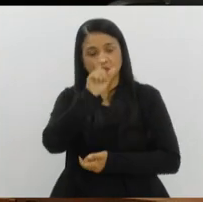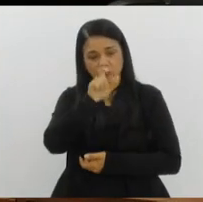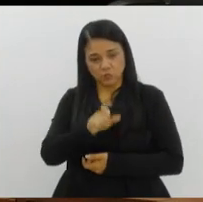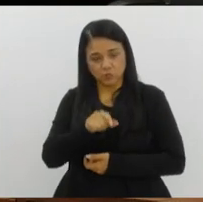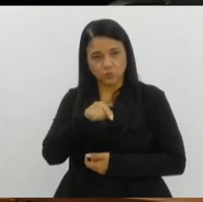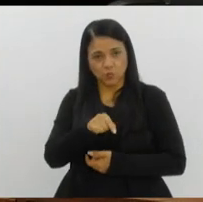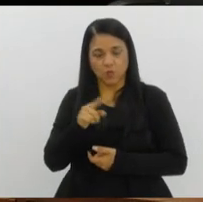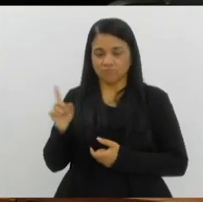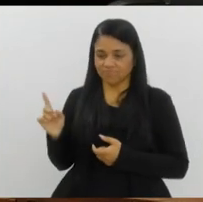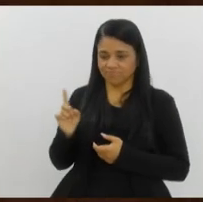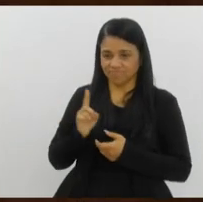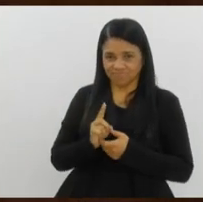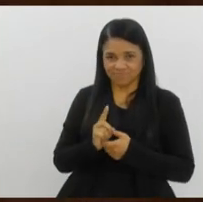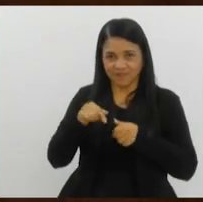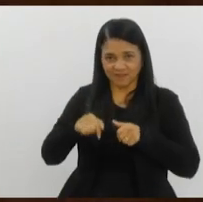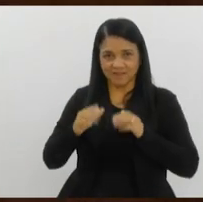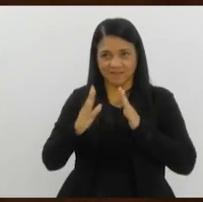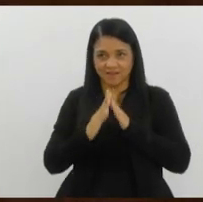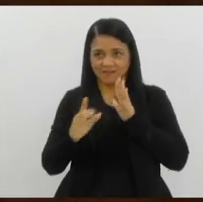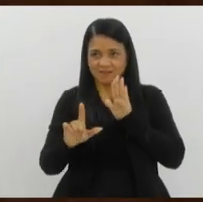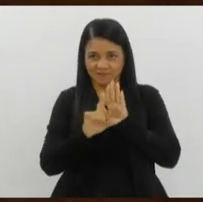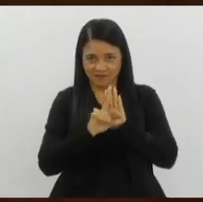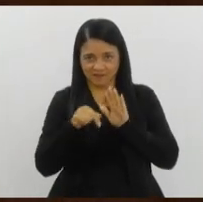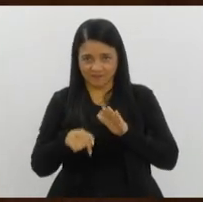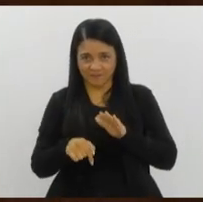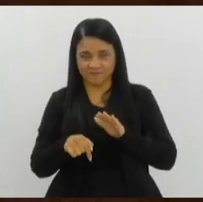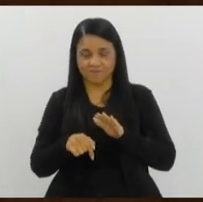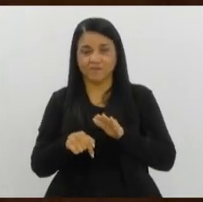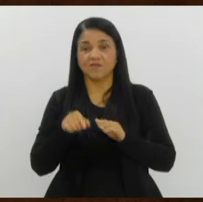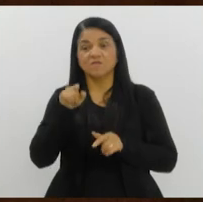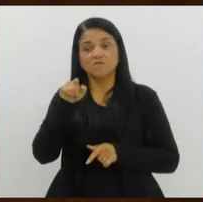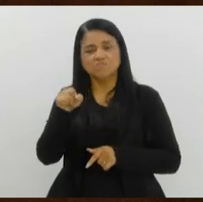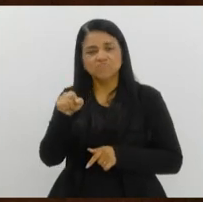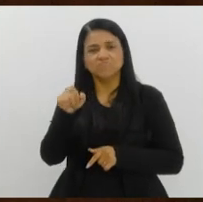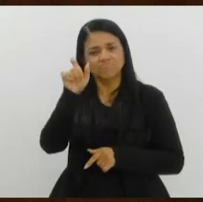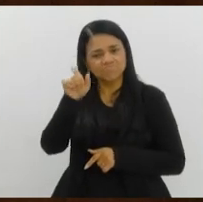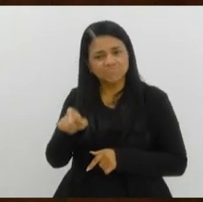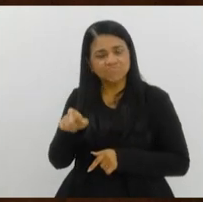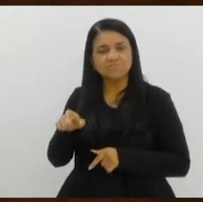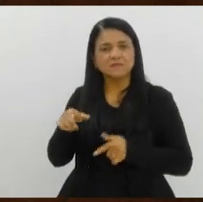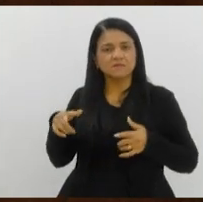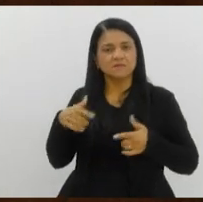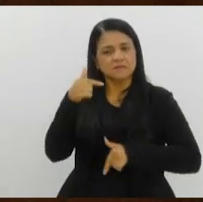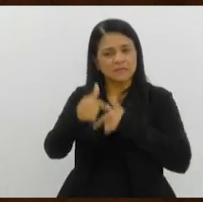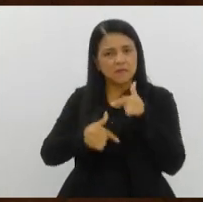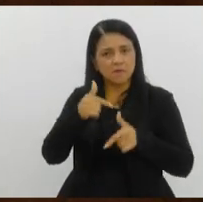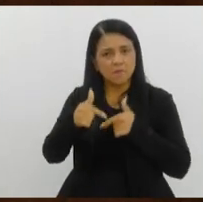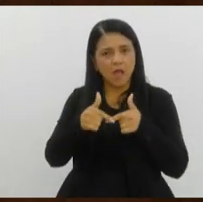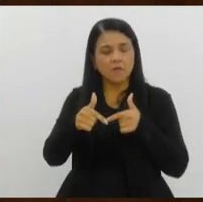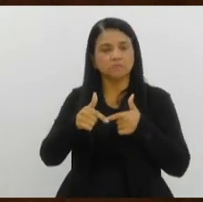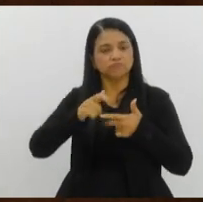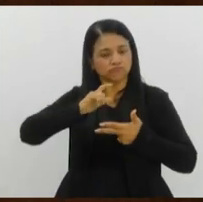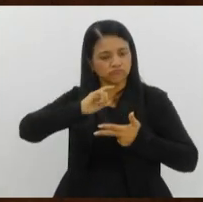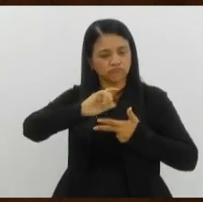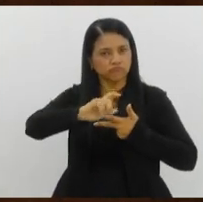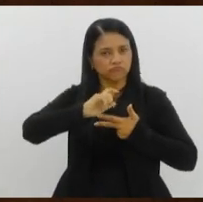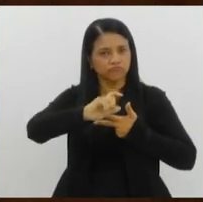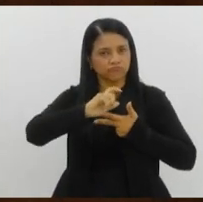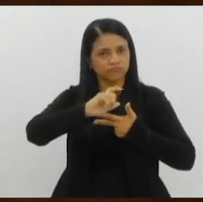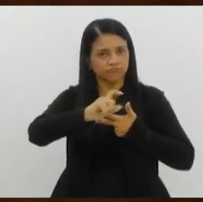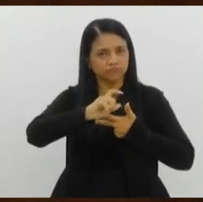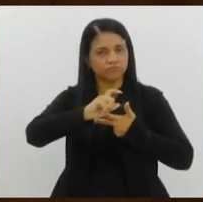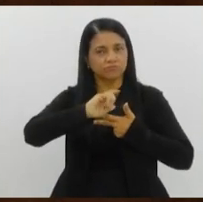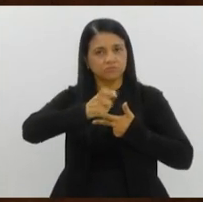vinda para esta Casa de Leis. Vossa Excelência prestava um grande serviço à frente do Executivo.